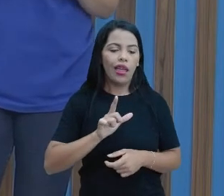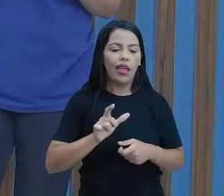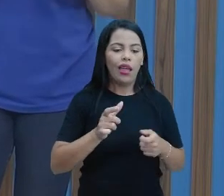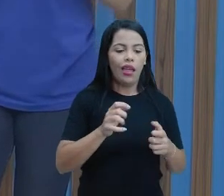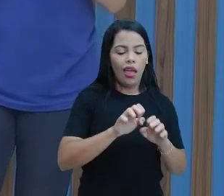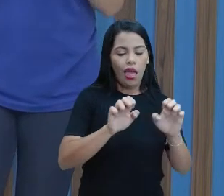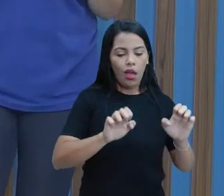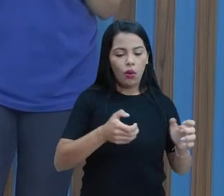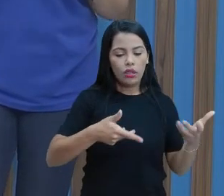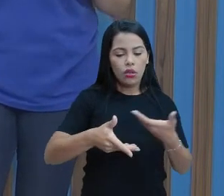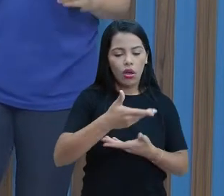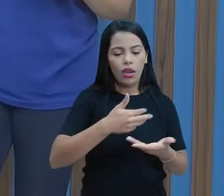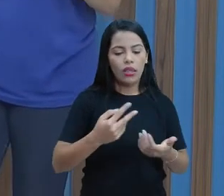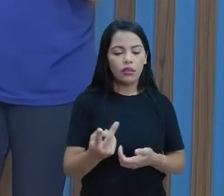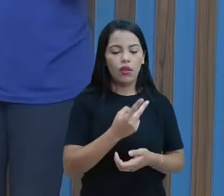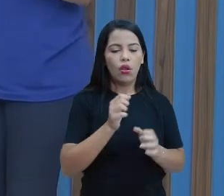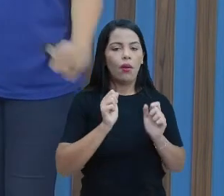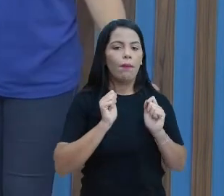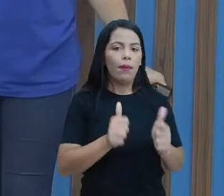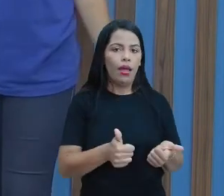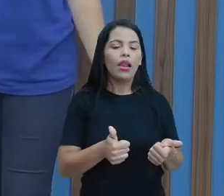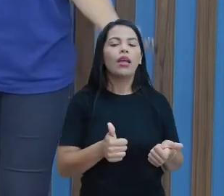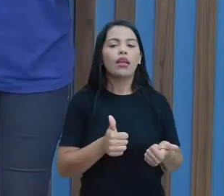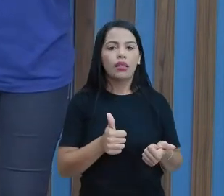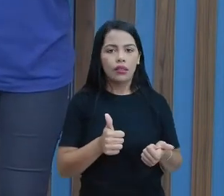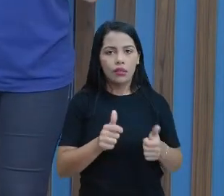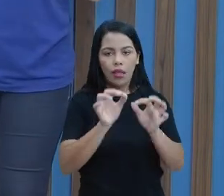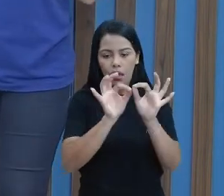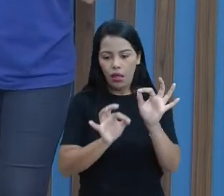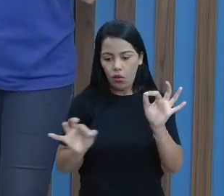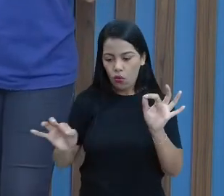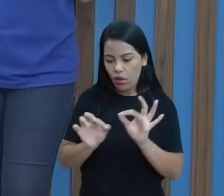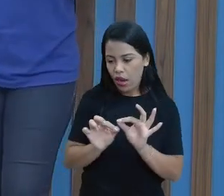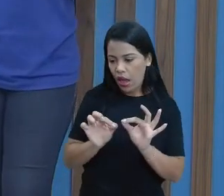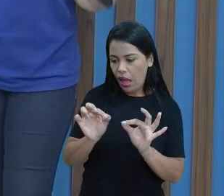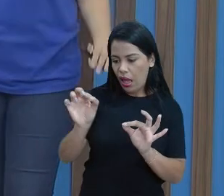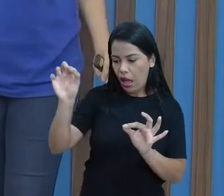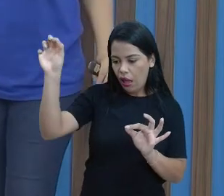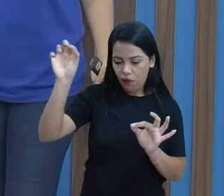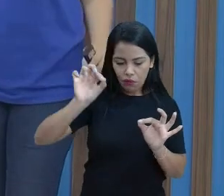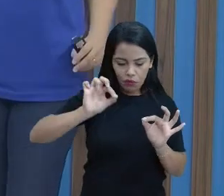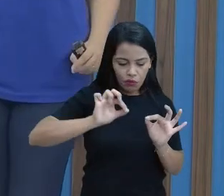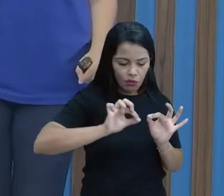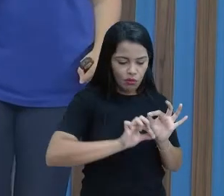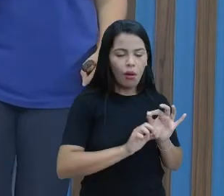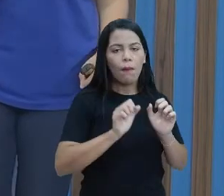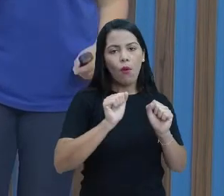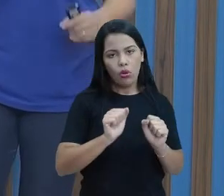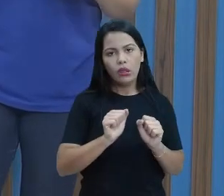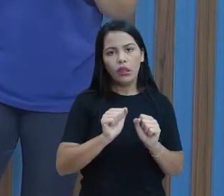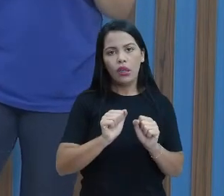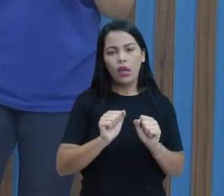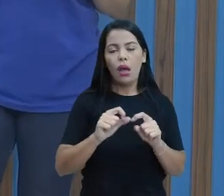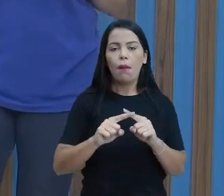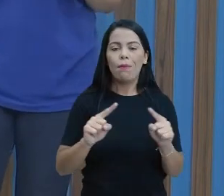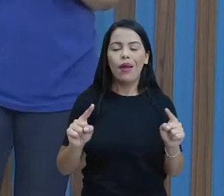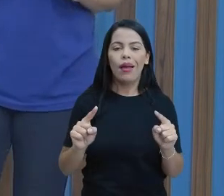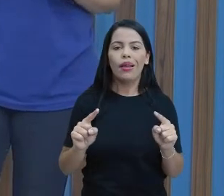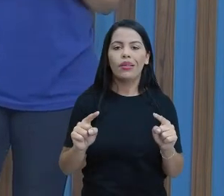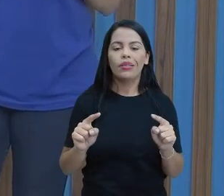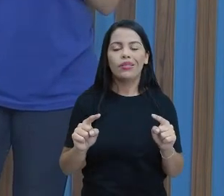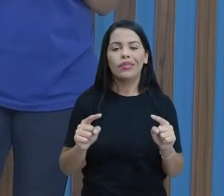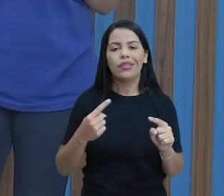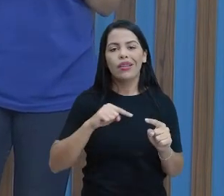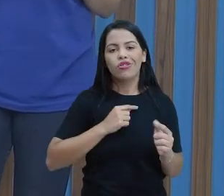os valores, beleza, esse gráfico poderia descer e não tinha problema nenhum, ia chegar no subsolo. Mas, como a gente está